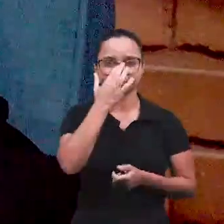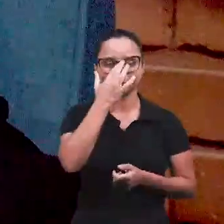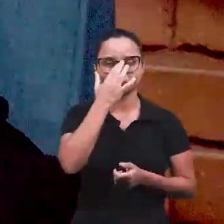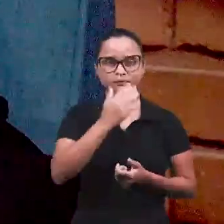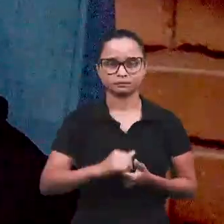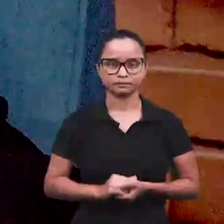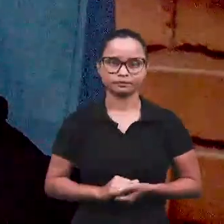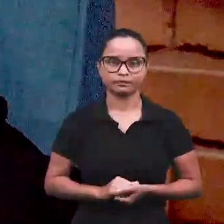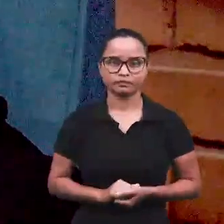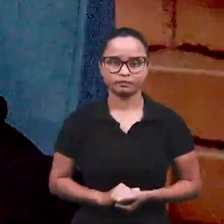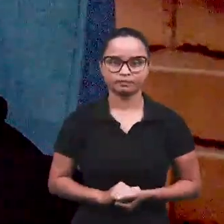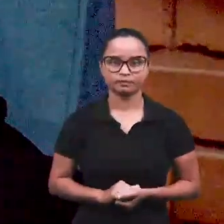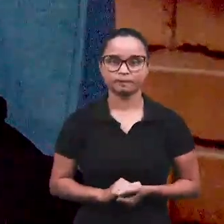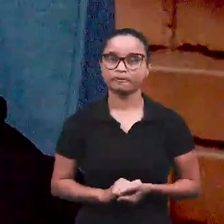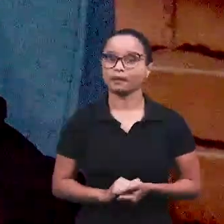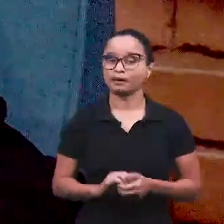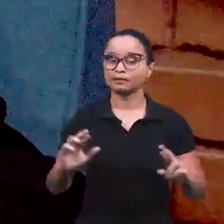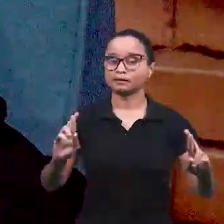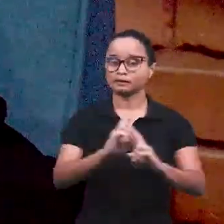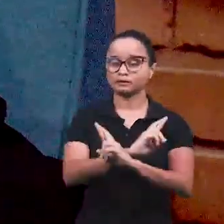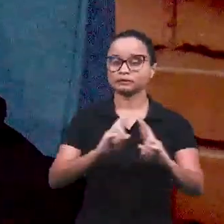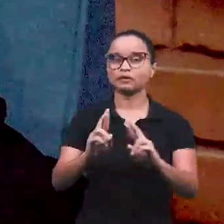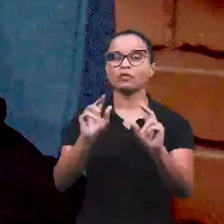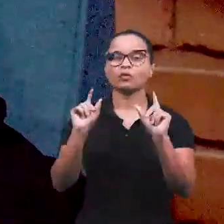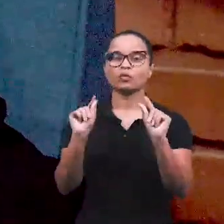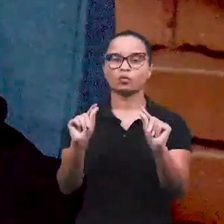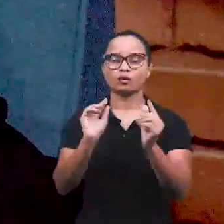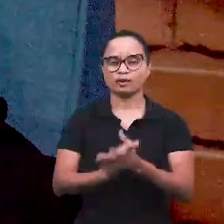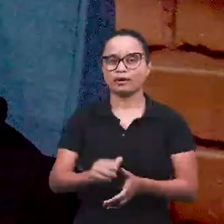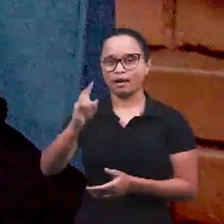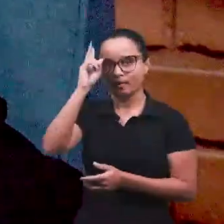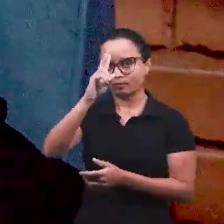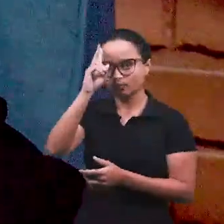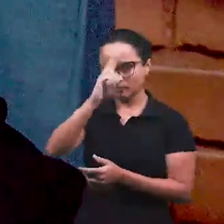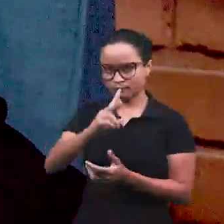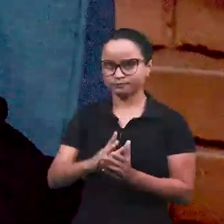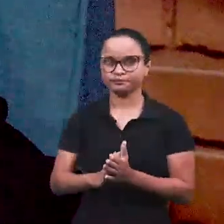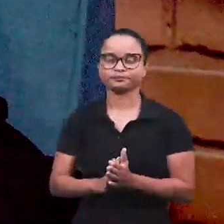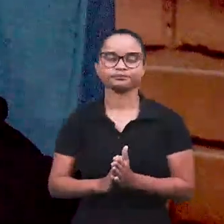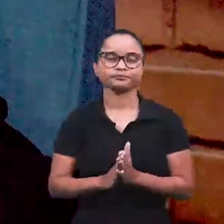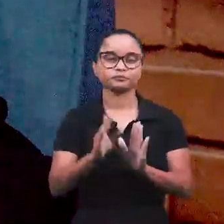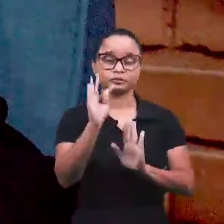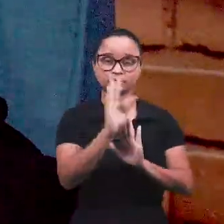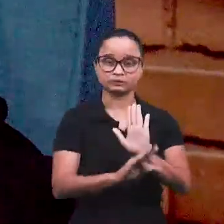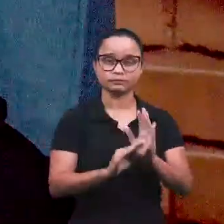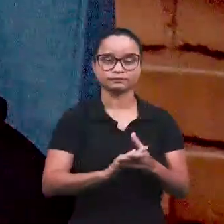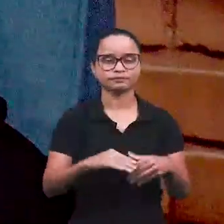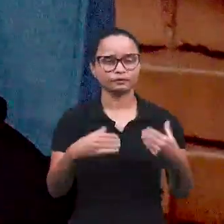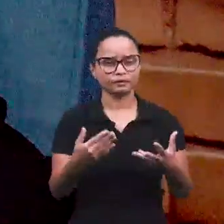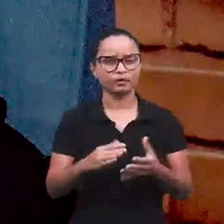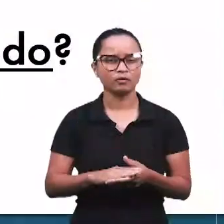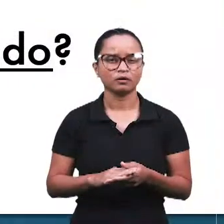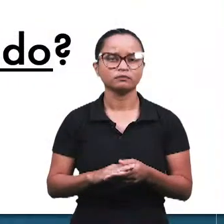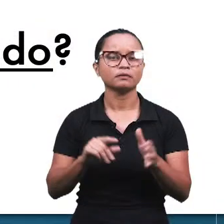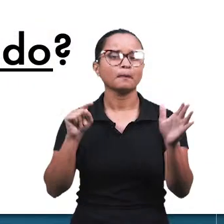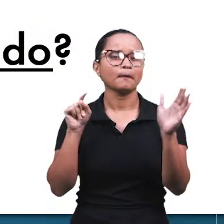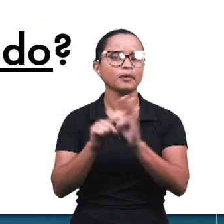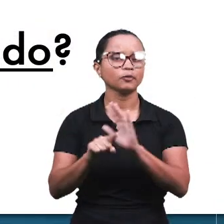ela já está relacionada ao aspecto histórico desta passagem. Então a segunda pergunta diz